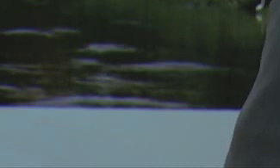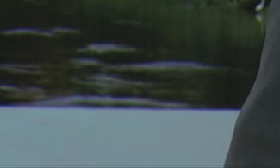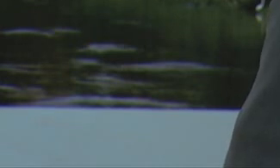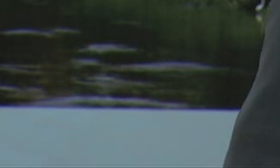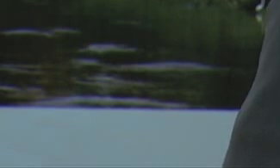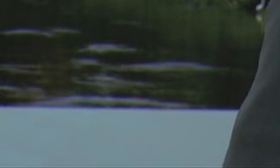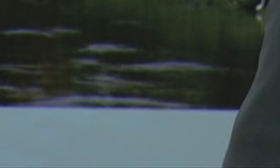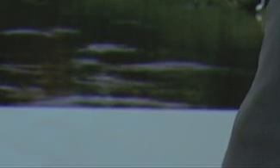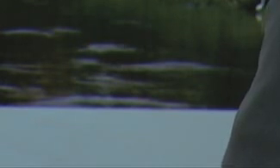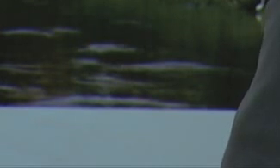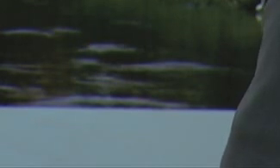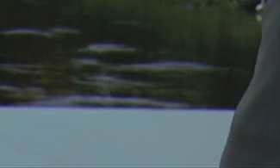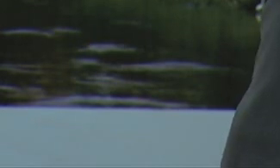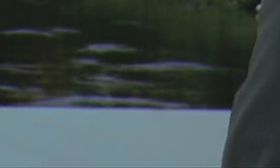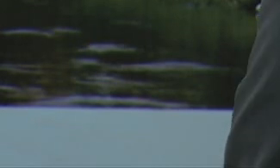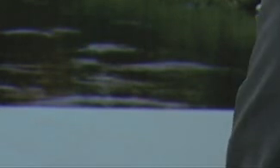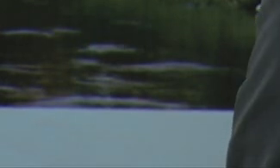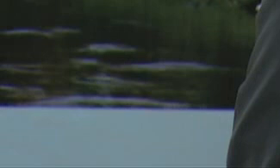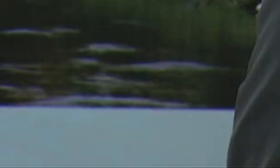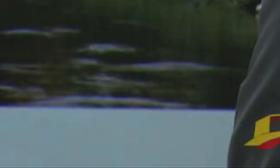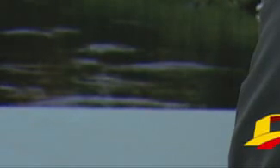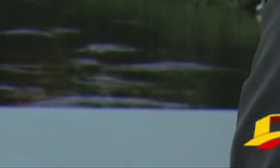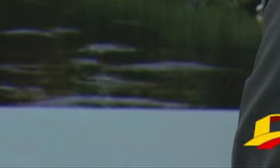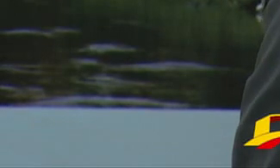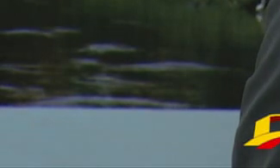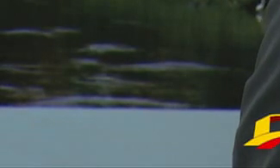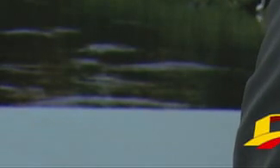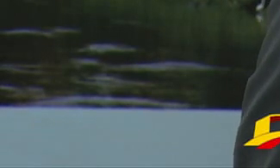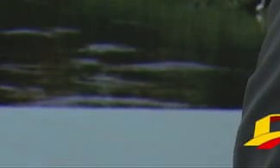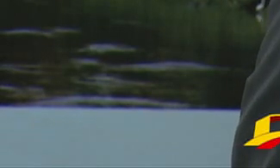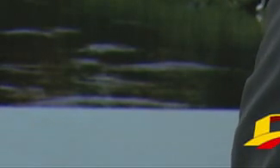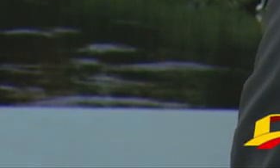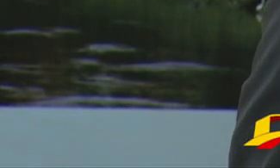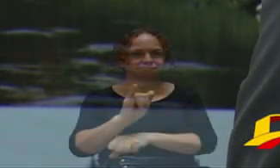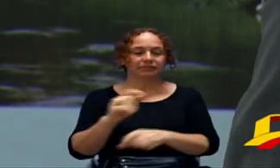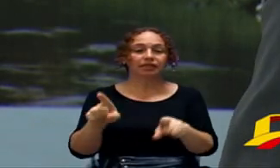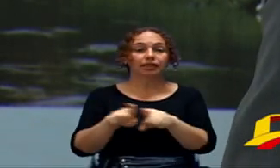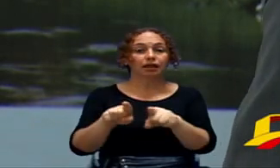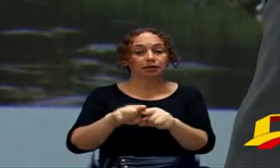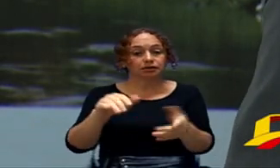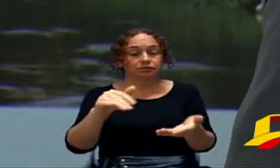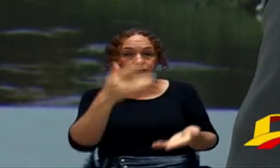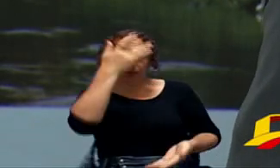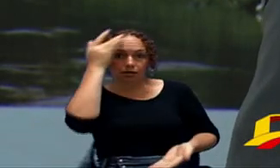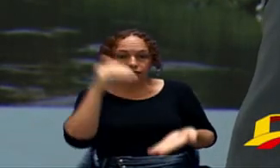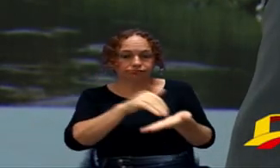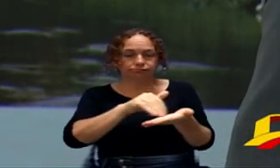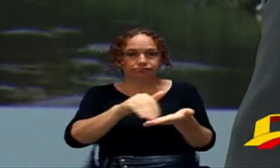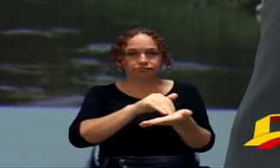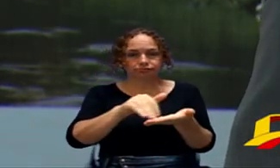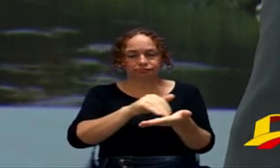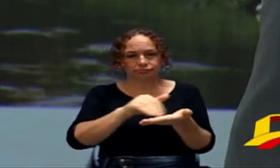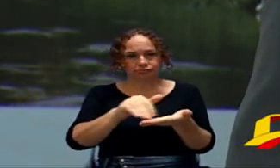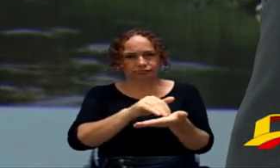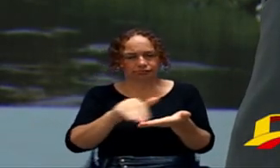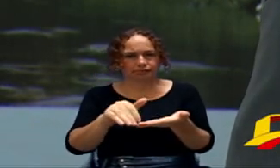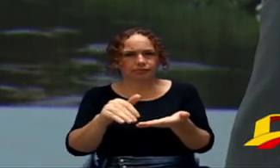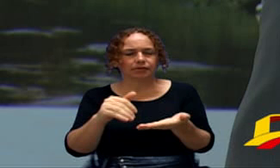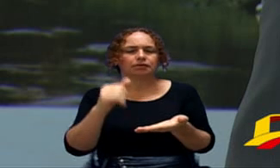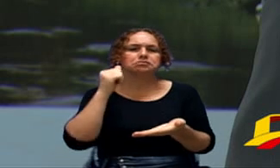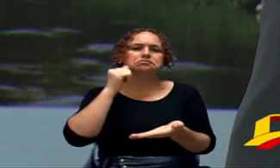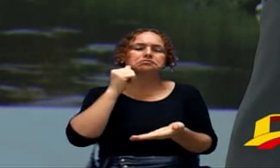desta audiência pública pela iniciativa, e também dos secretários desta Casa de Leis, nas pessoas da doutora Márcia Pegorelli,